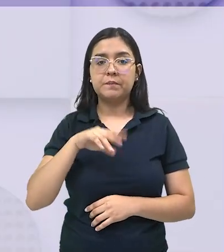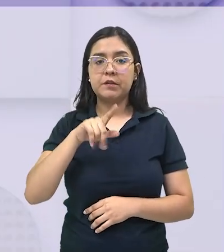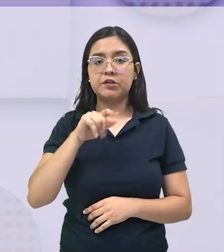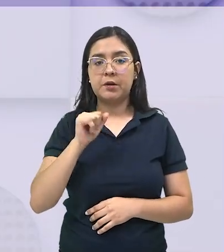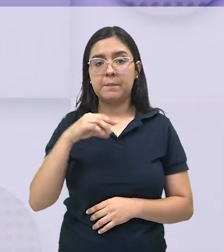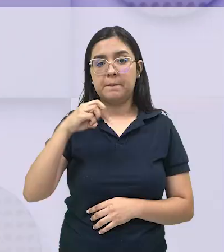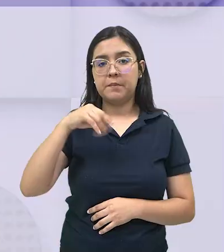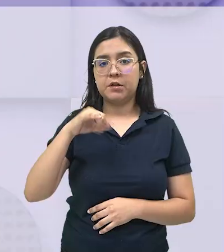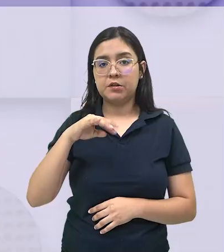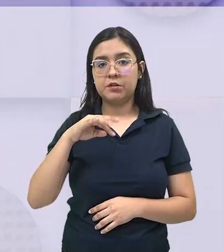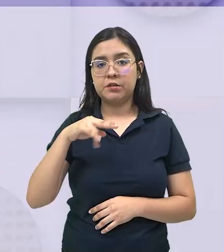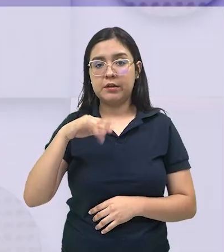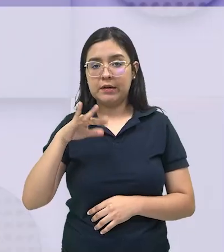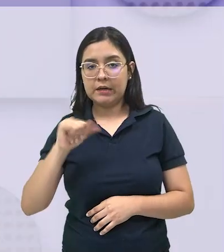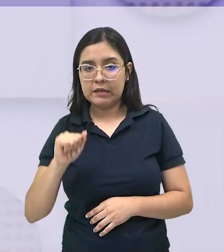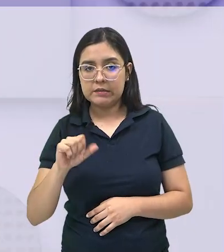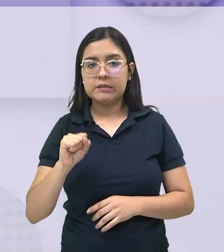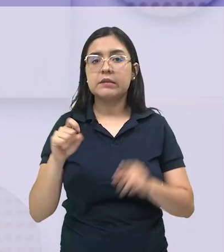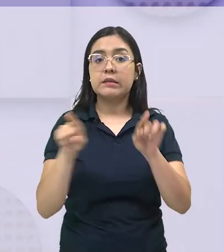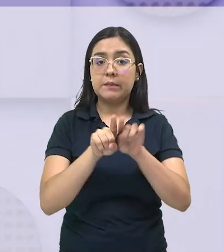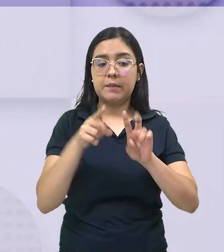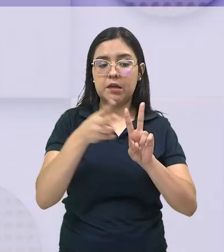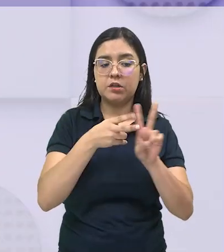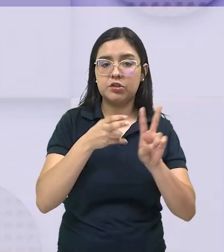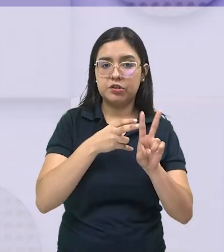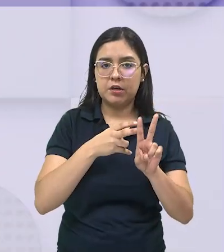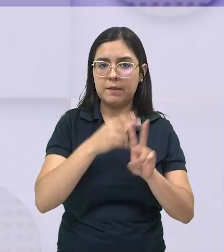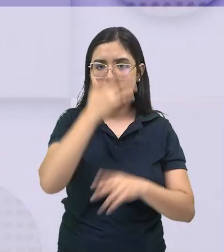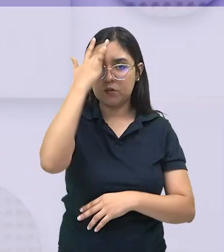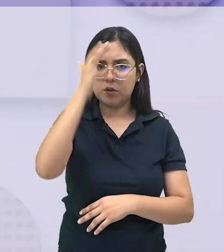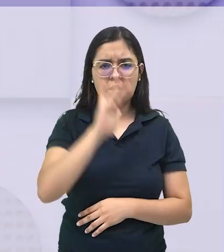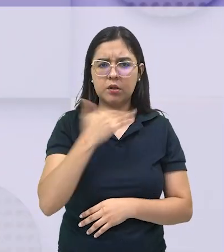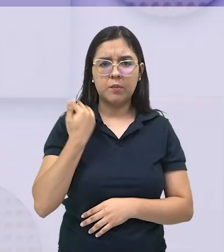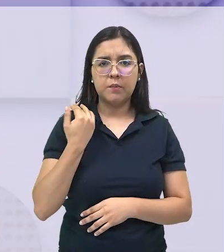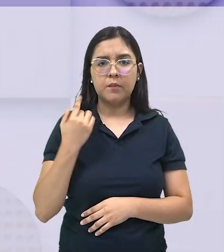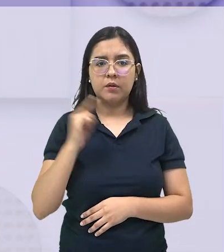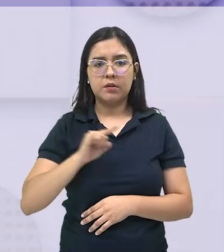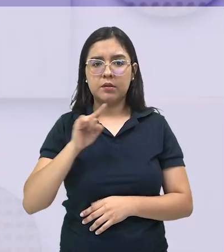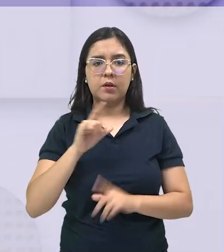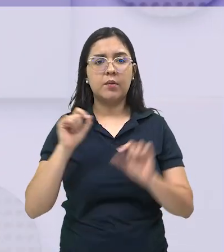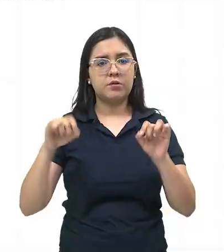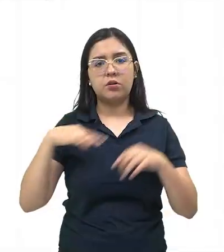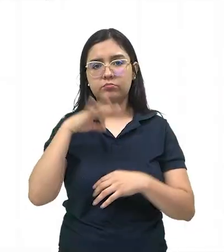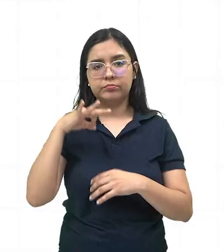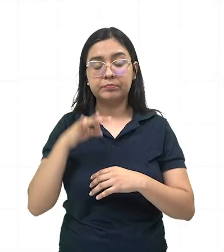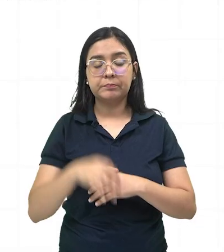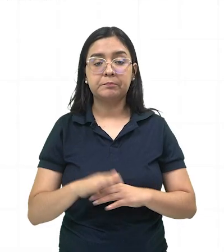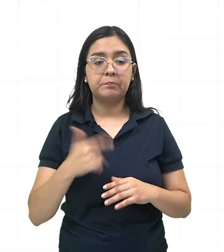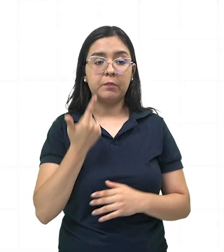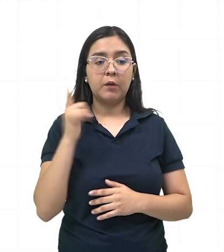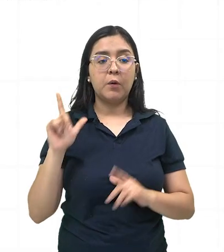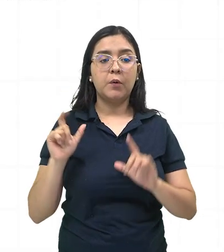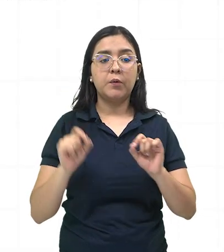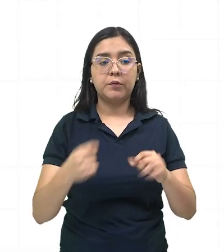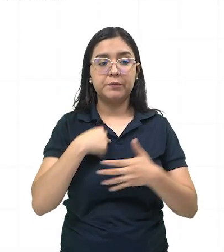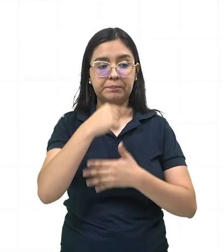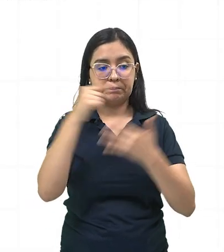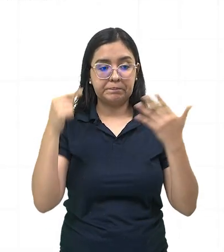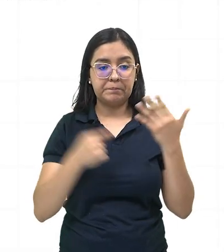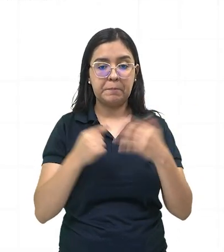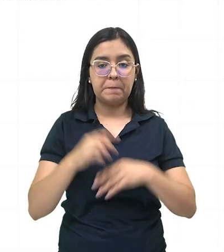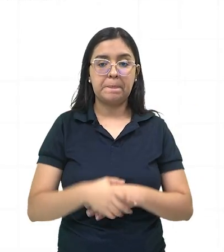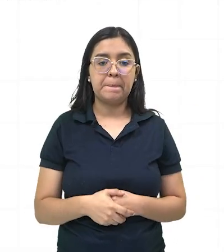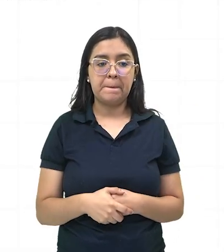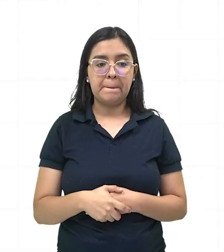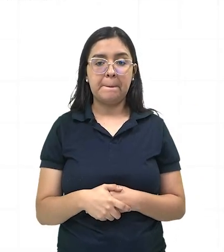xamânicas e indígenas, que a pessoa não morre, ela se ancestraliza. Então vamos para outras visões, por